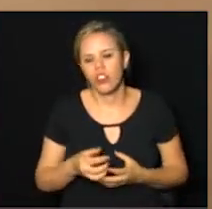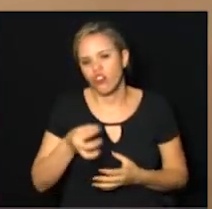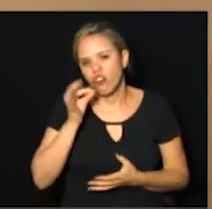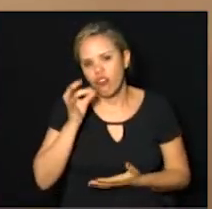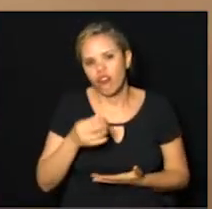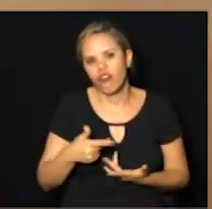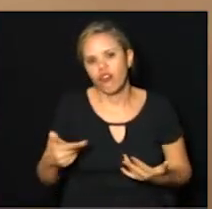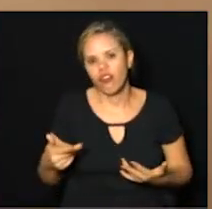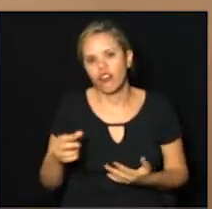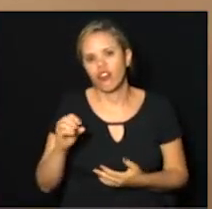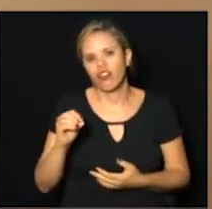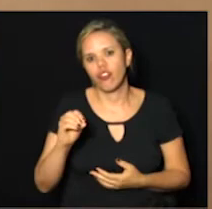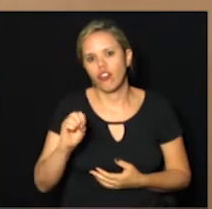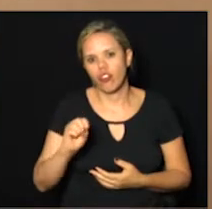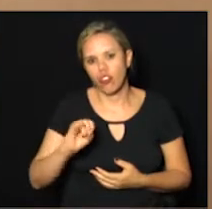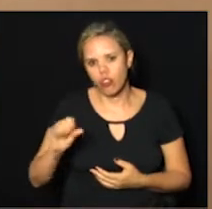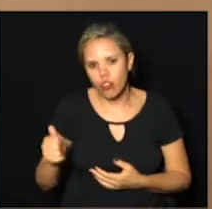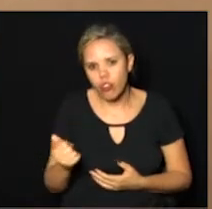como a soja.